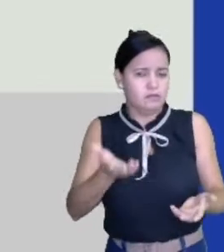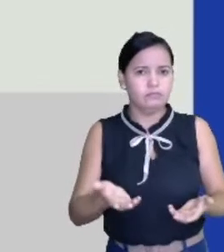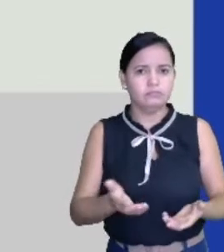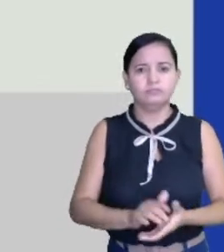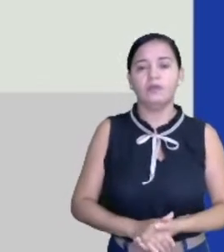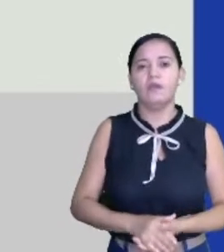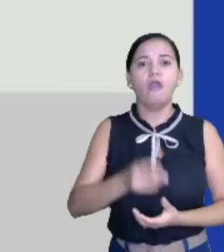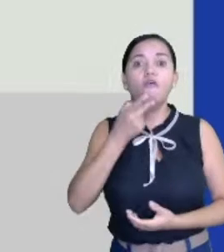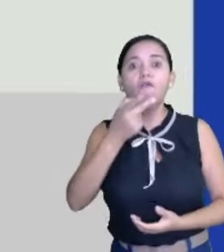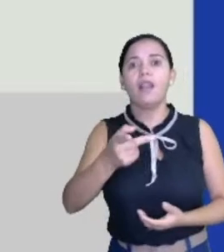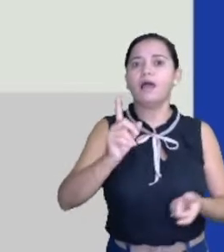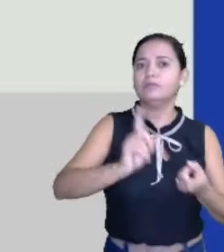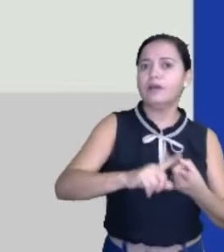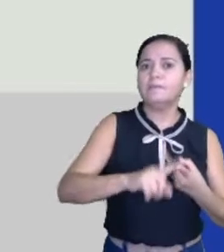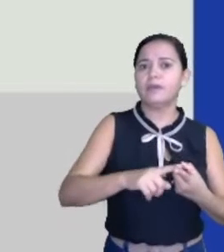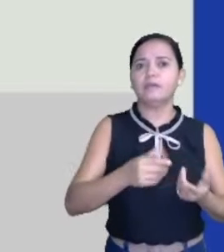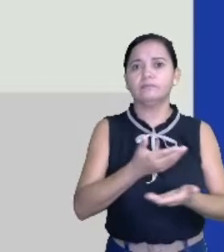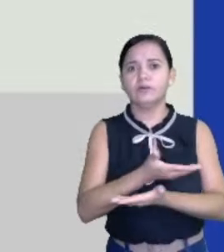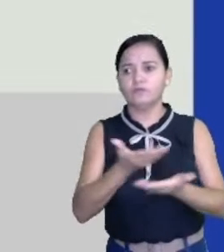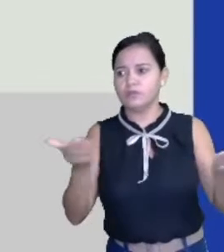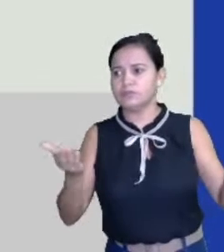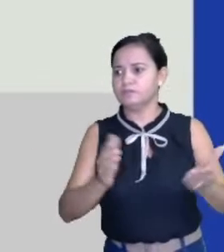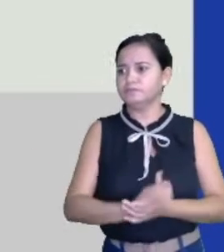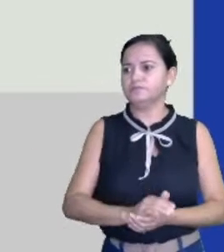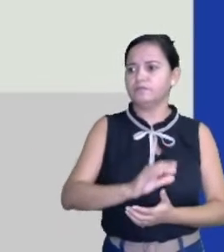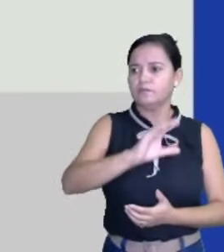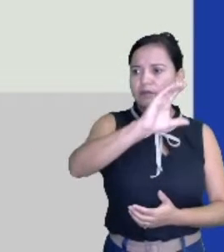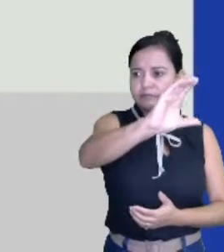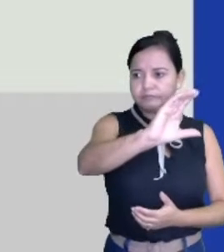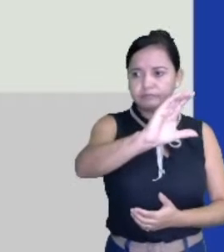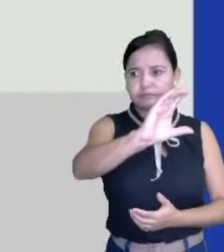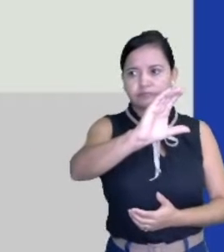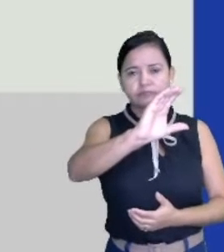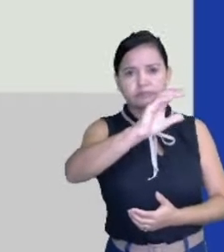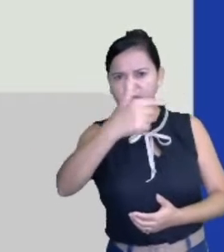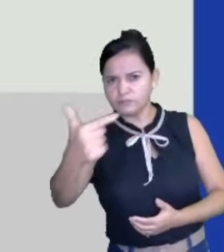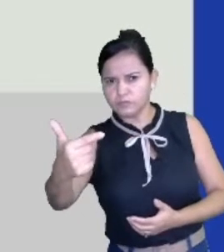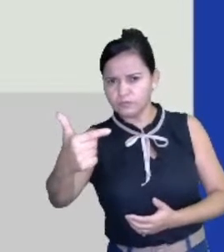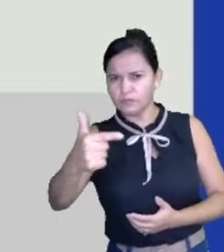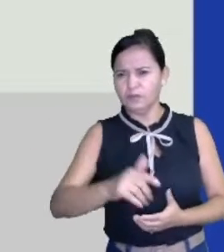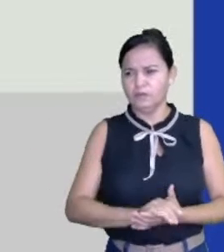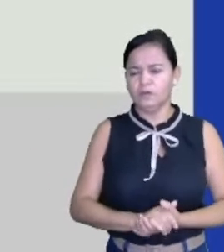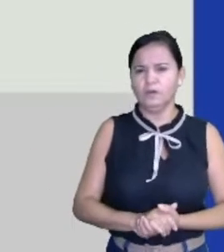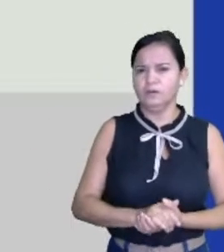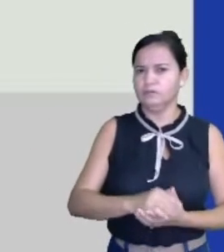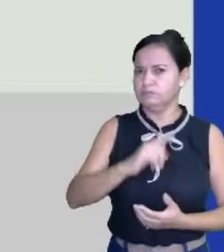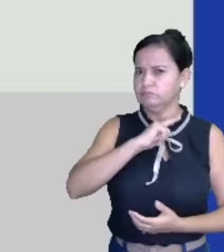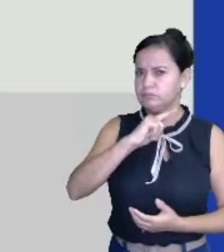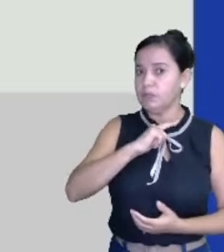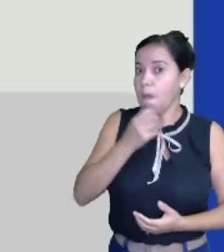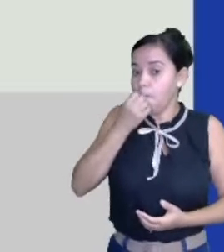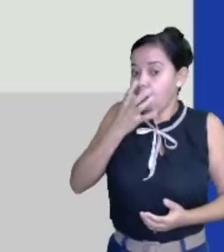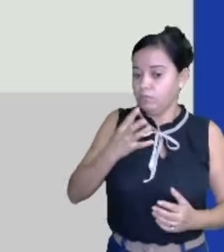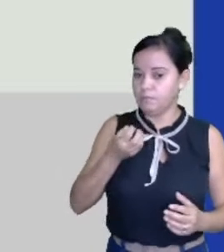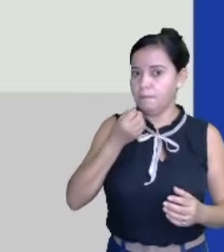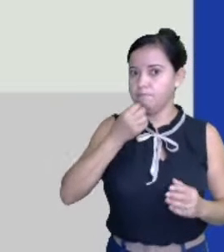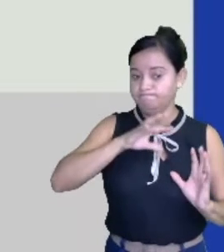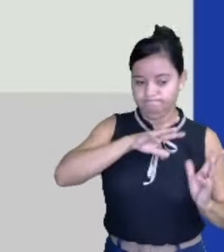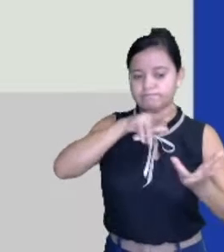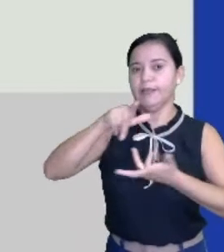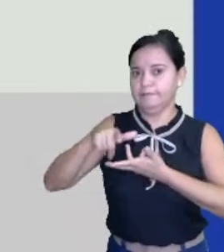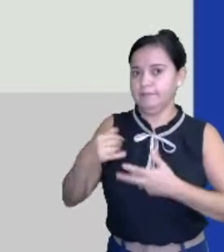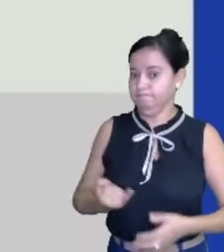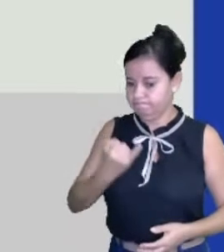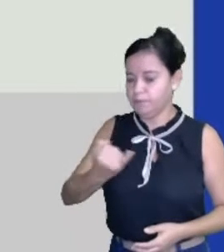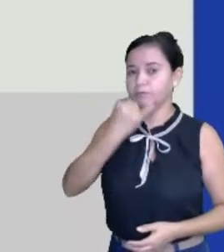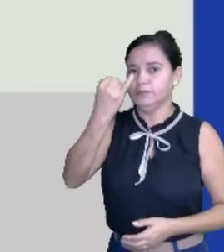vocês sobre a questão do CO2. O CO2 ele tem uma relação íntima com uma coisa que é muito boa para o nosso planeta, que mantém também